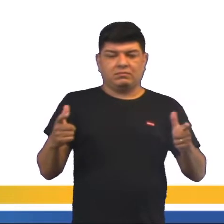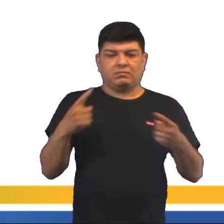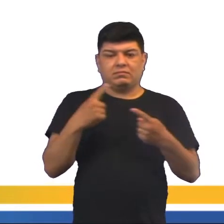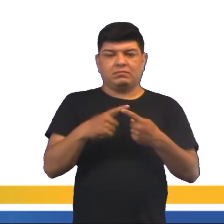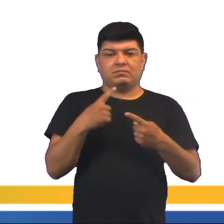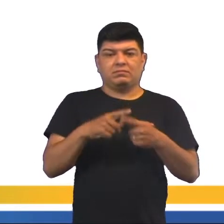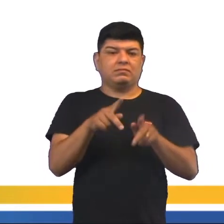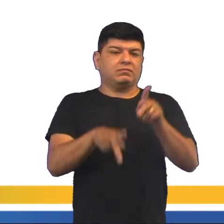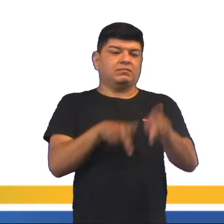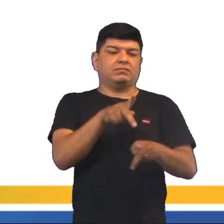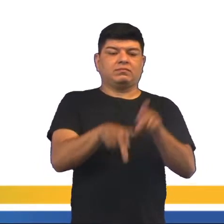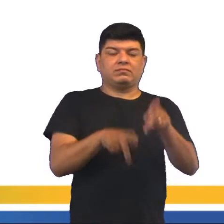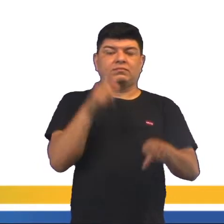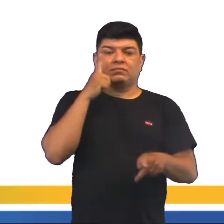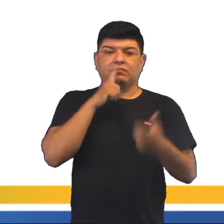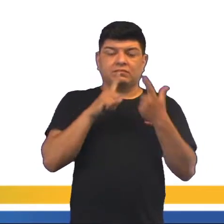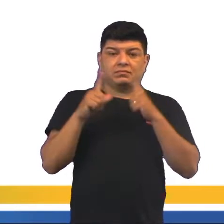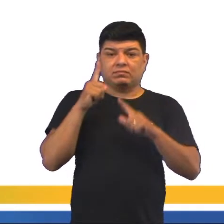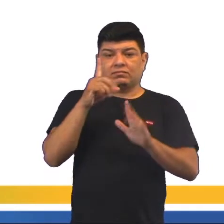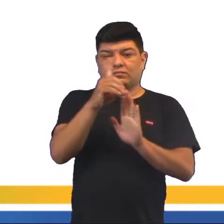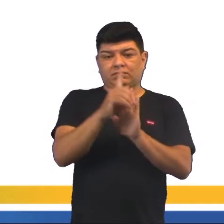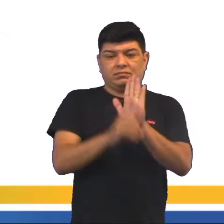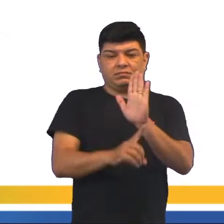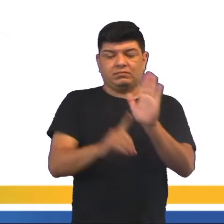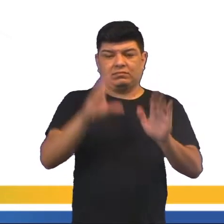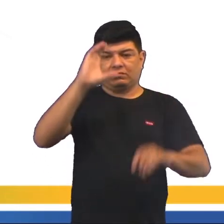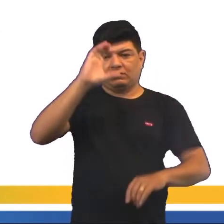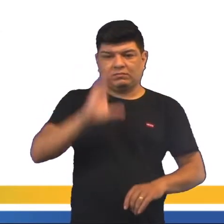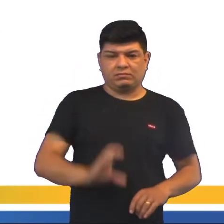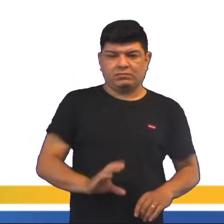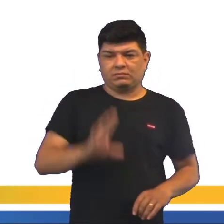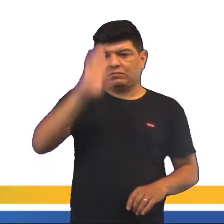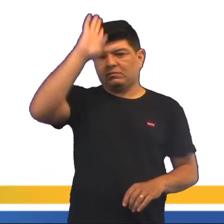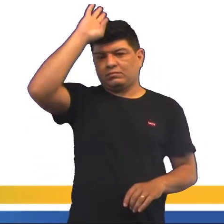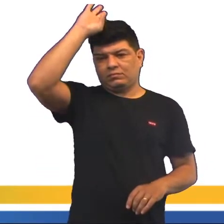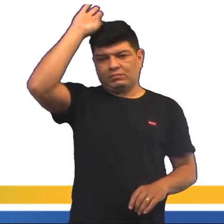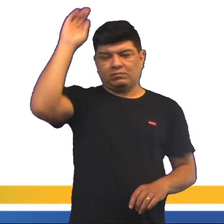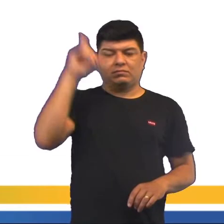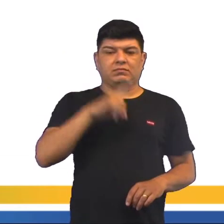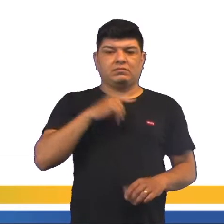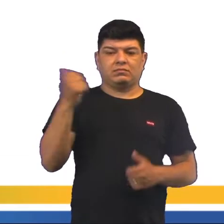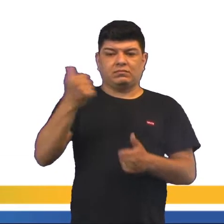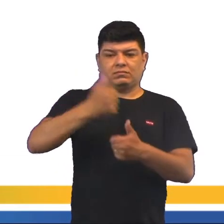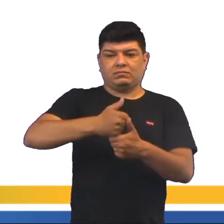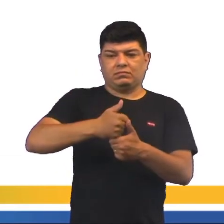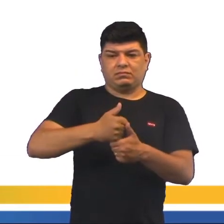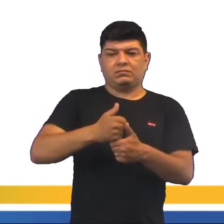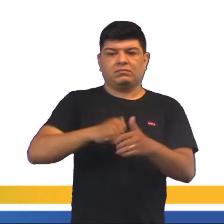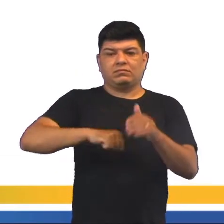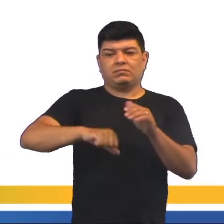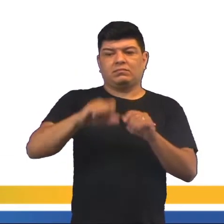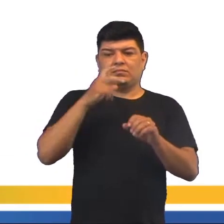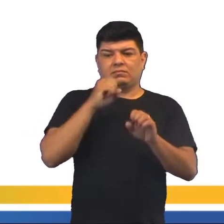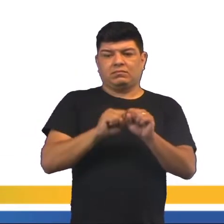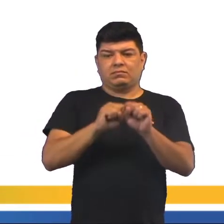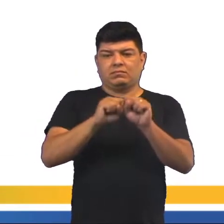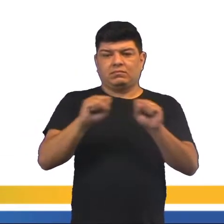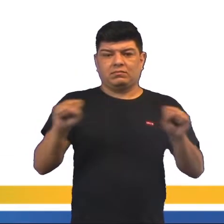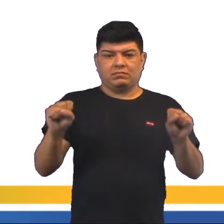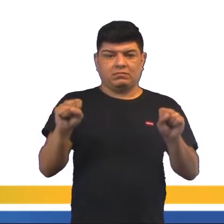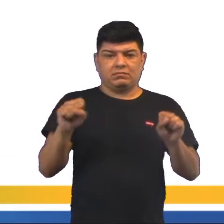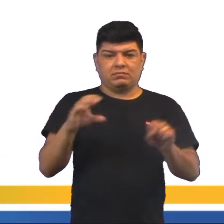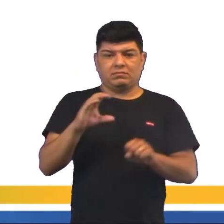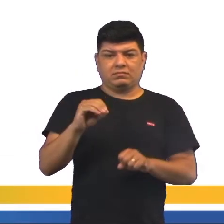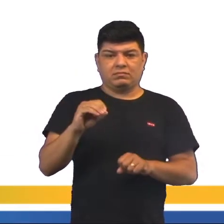medida em que os povos conquistados recebiam o direito à cidadania romana, que teve de ser substituído pelo sistema de colonato,